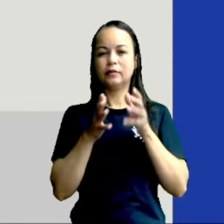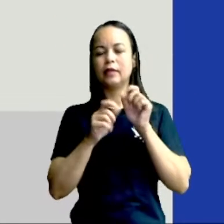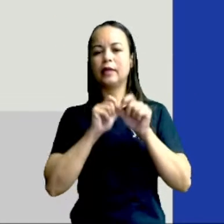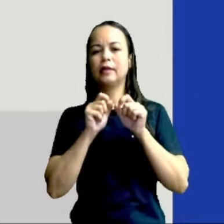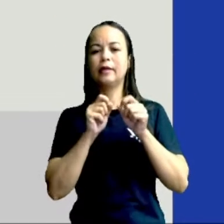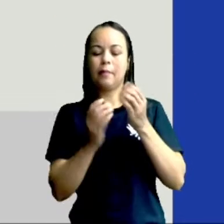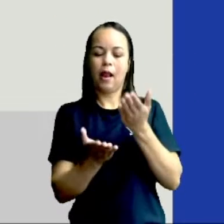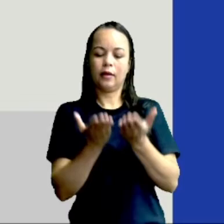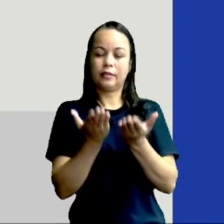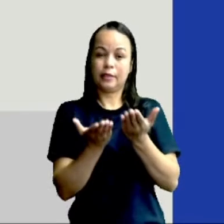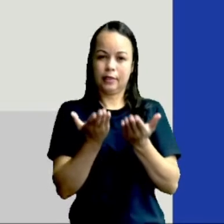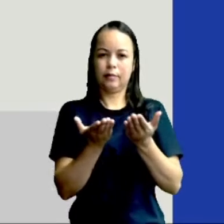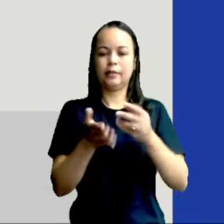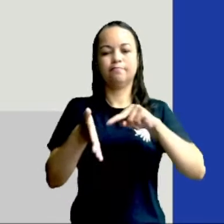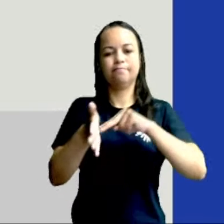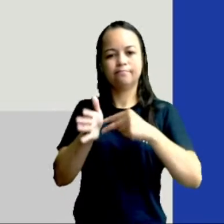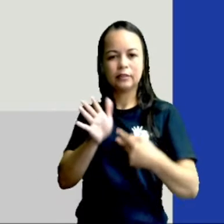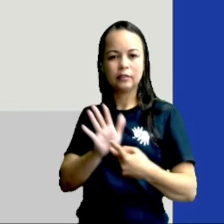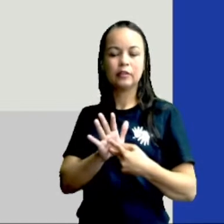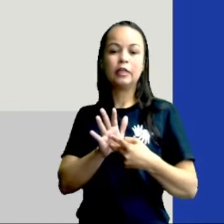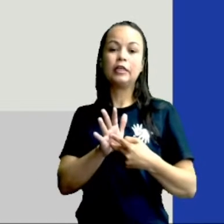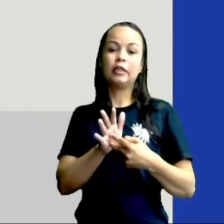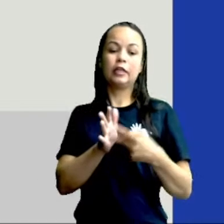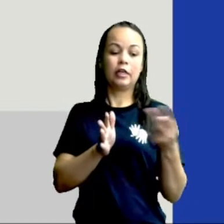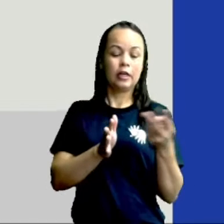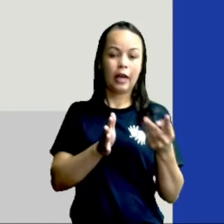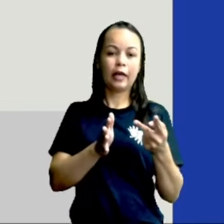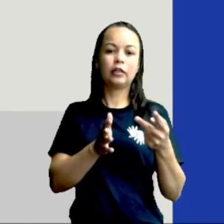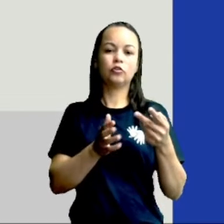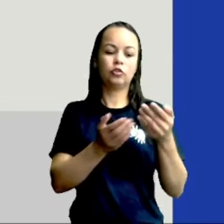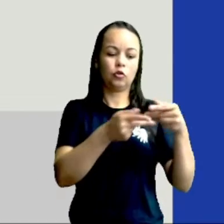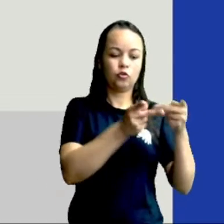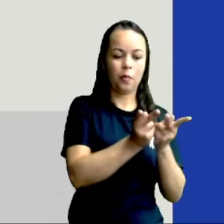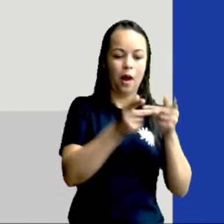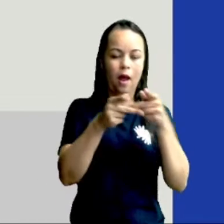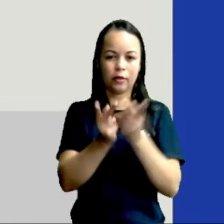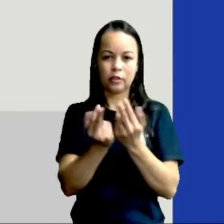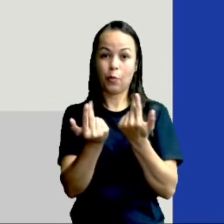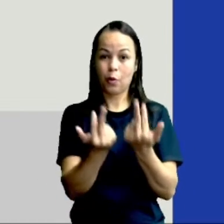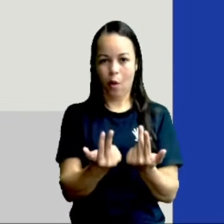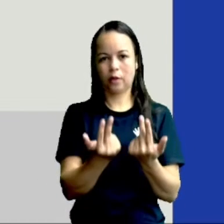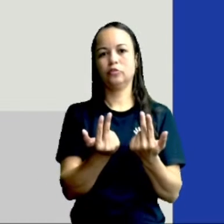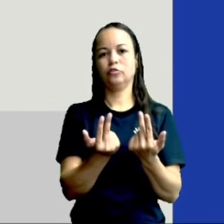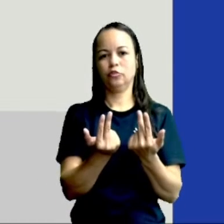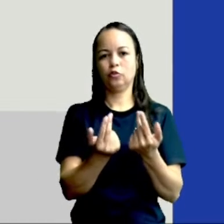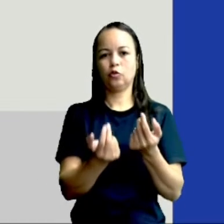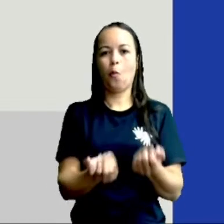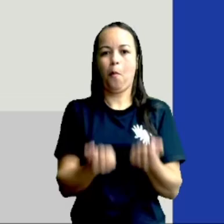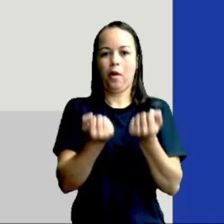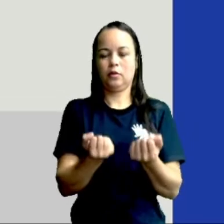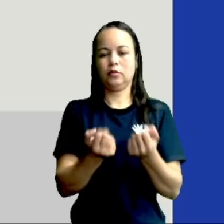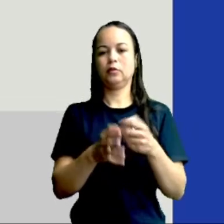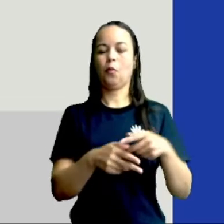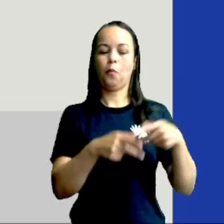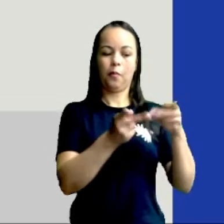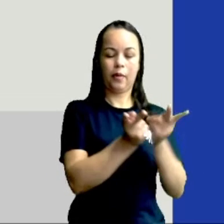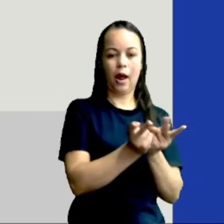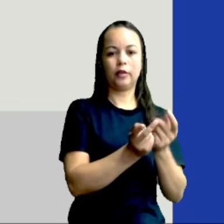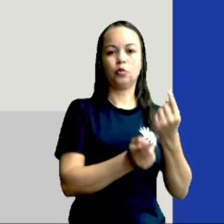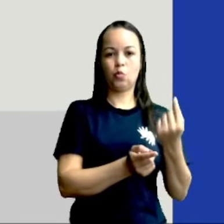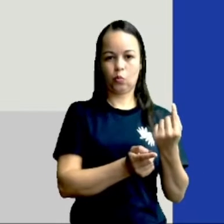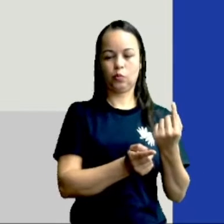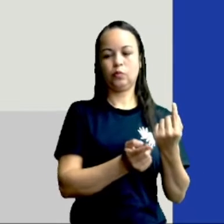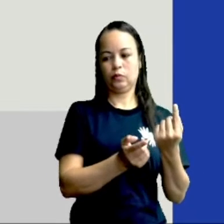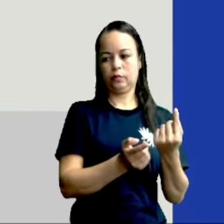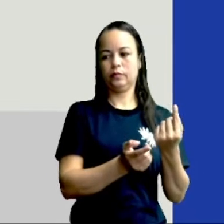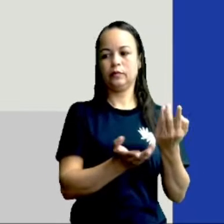balanças equilibradas significam que os pesos em cada um dos seus pratos são iguais. Então, prato 1, o